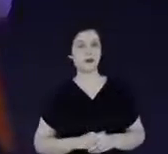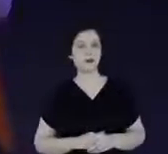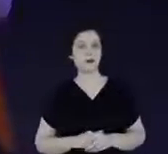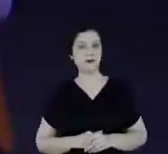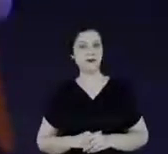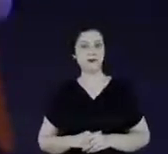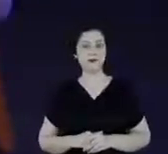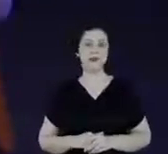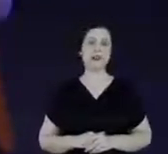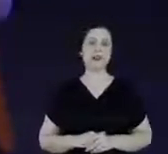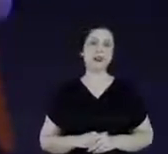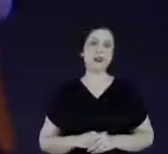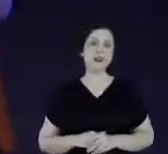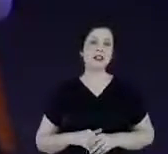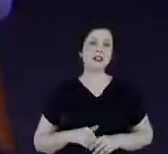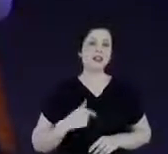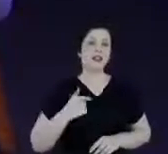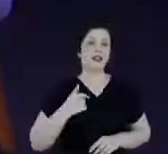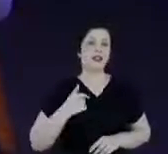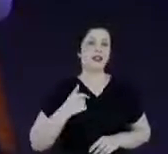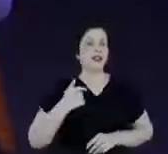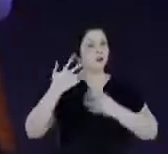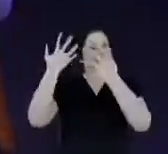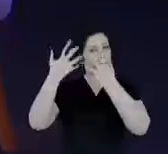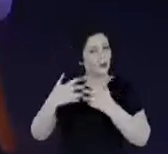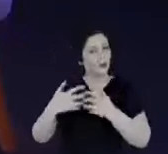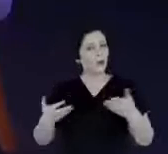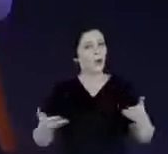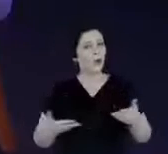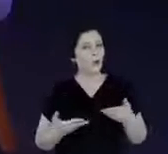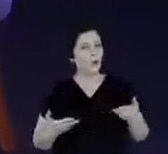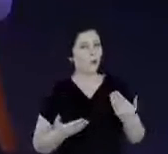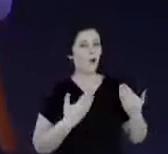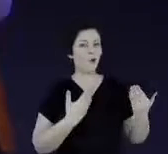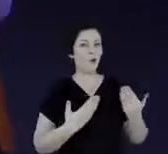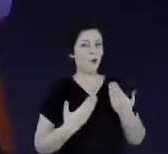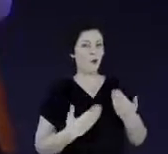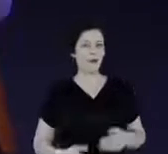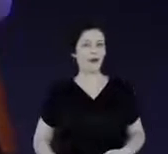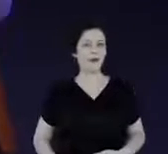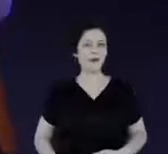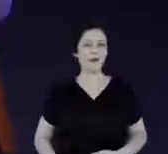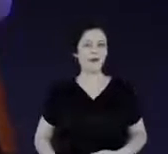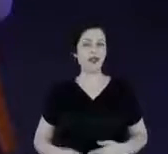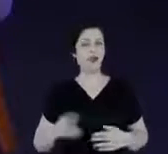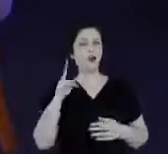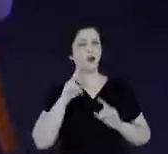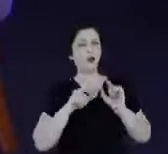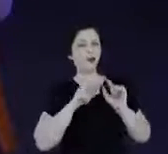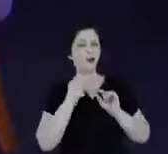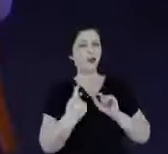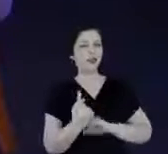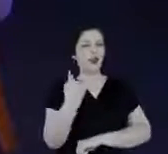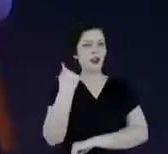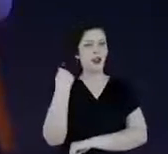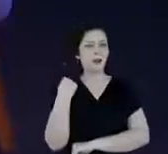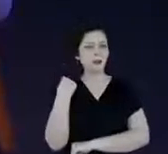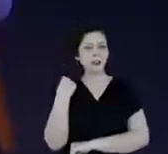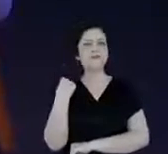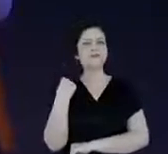que eu né Eu tava refletindo sobre a conversa de hoje e eu lembro que tava lembrando na época do Easy Taxi